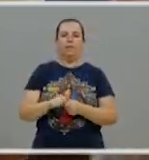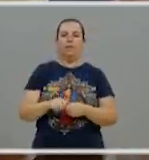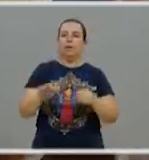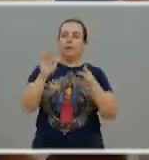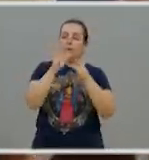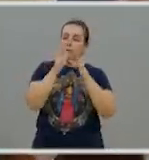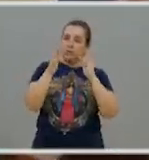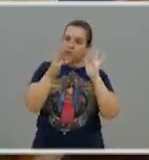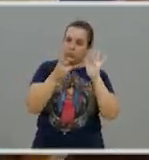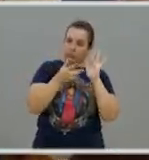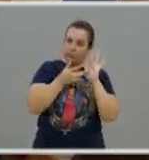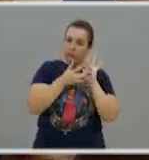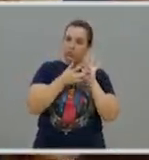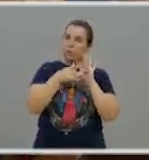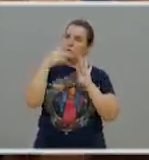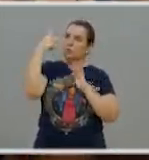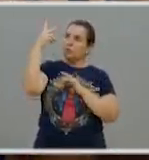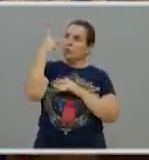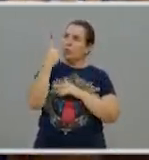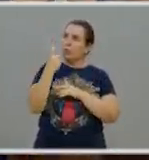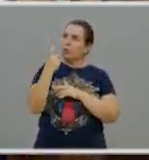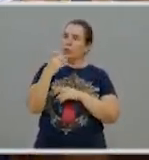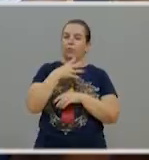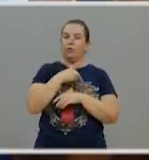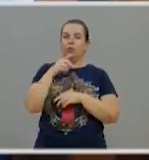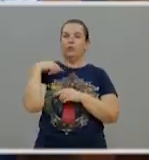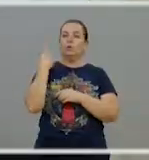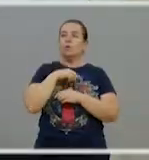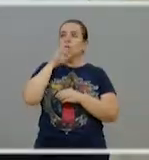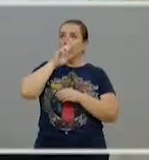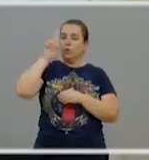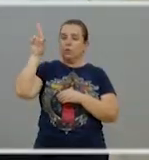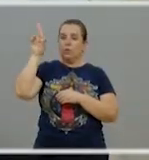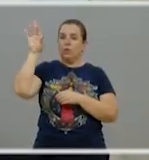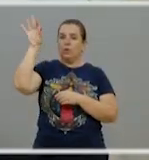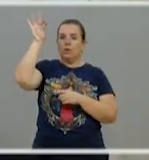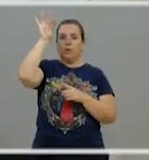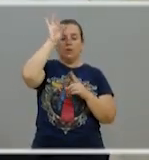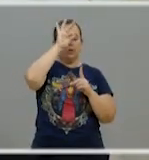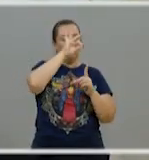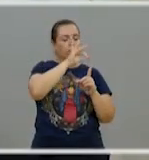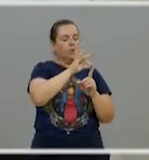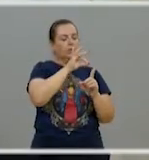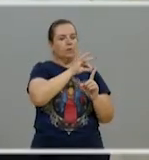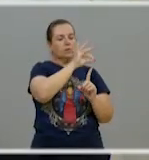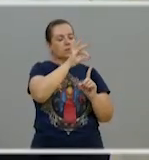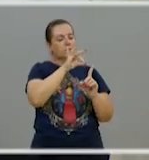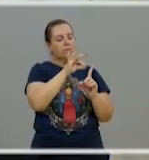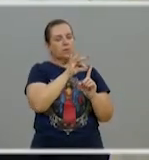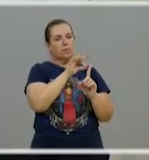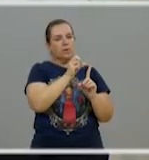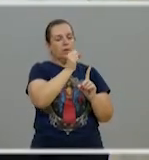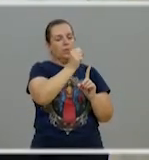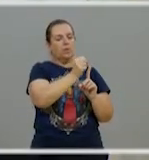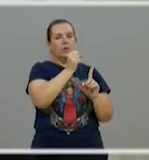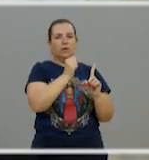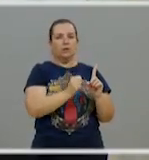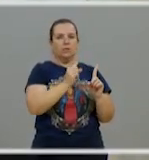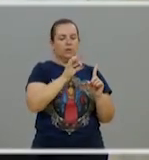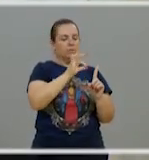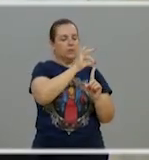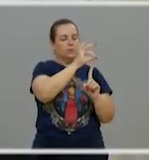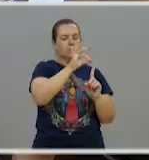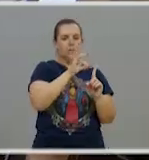terra, e em Jesus Cristo, seu único Filho, nosso Senhor, que foi concebido pelo poder